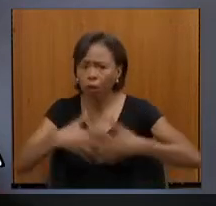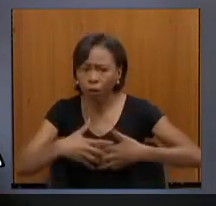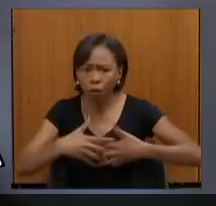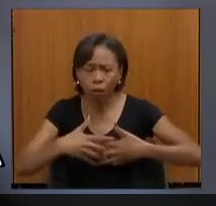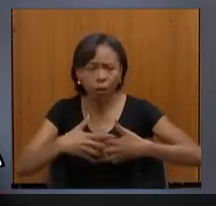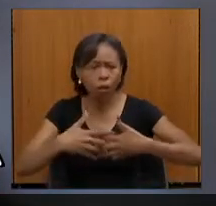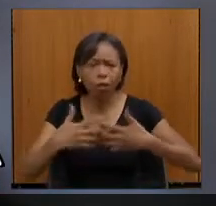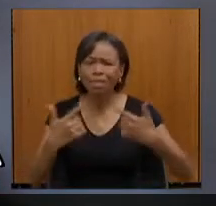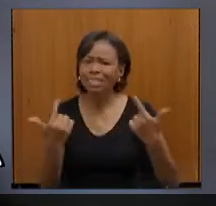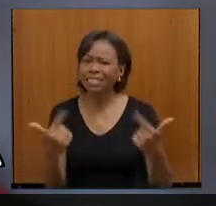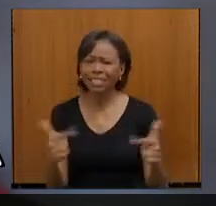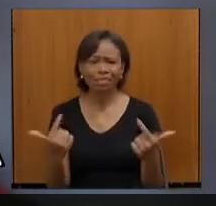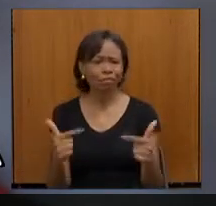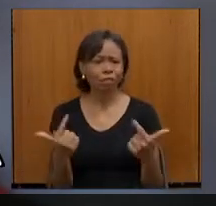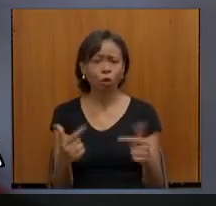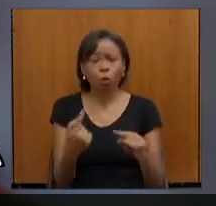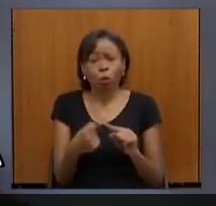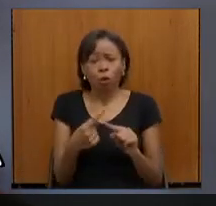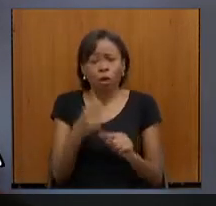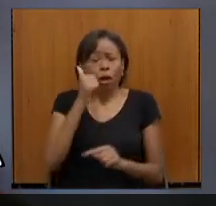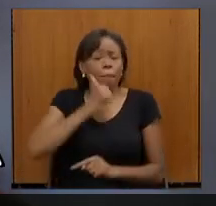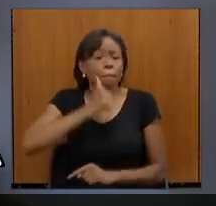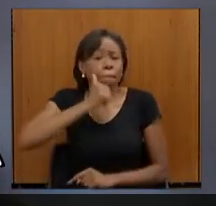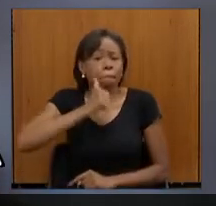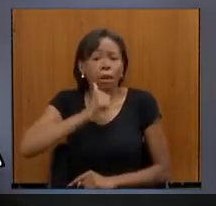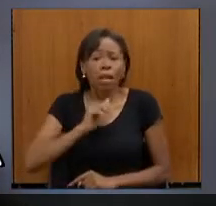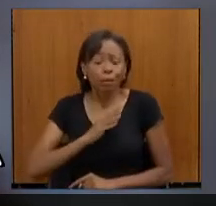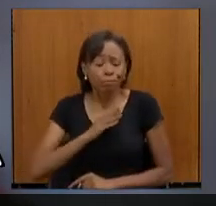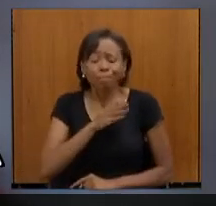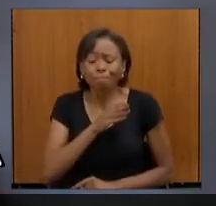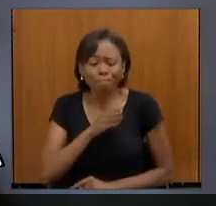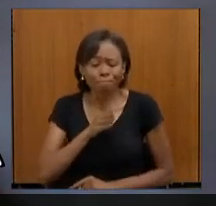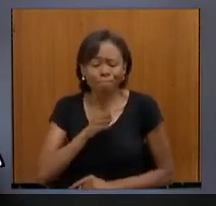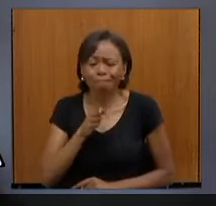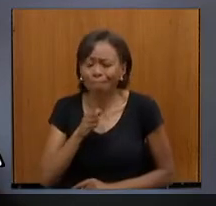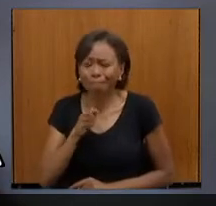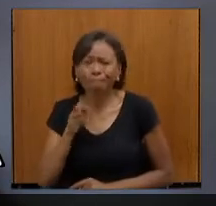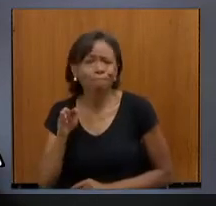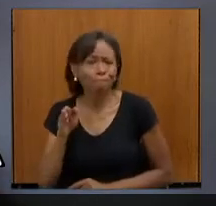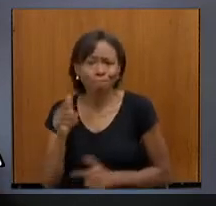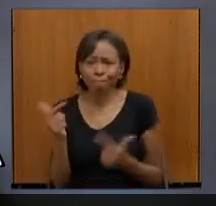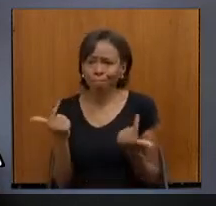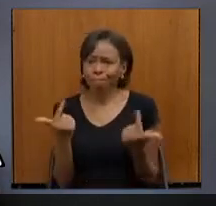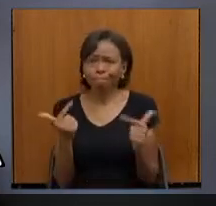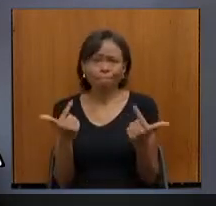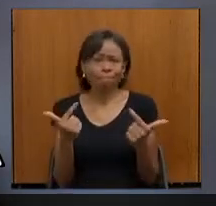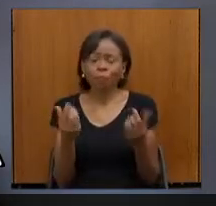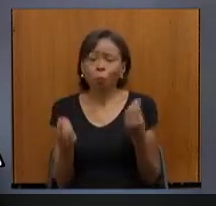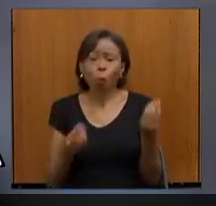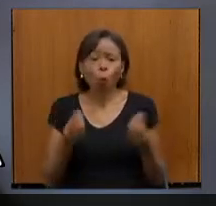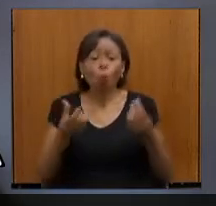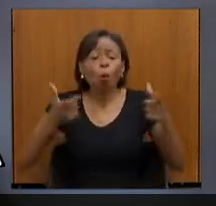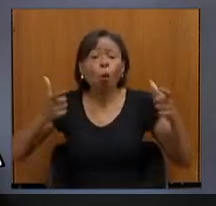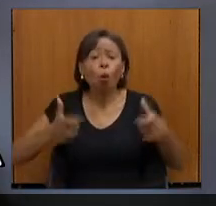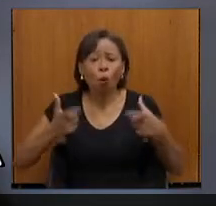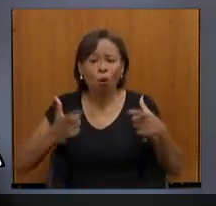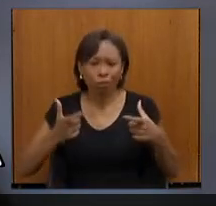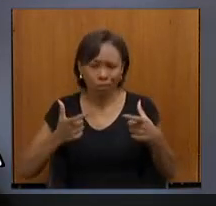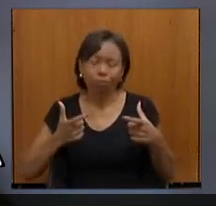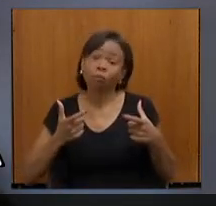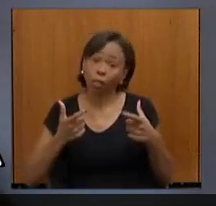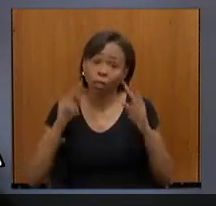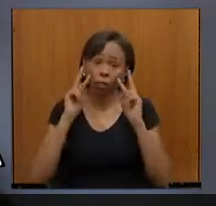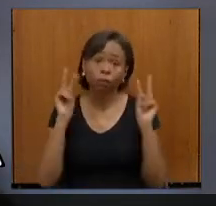essa mulher não tinha para onde ir direcionada. E o que a gente viu em muitos dos casos que